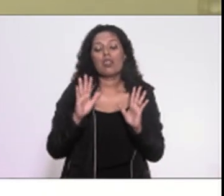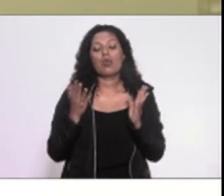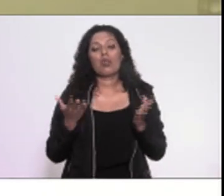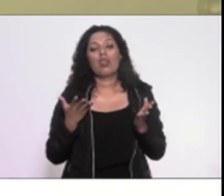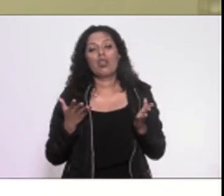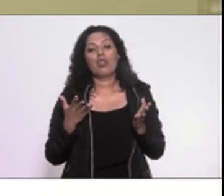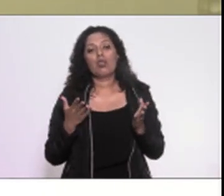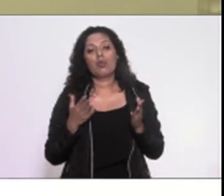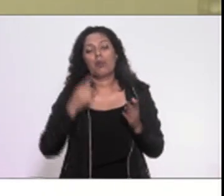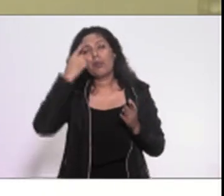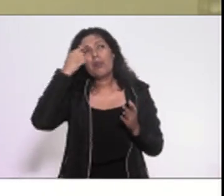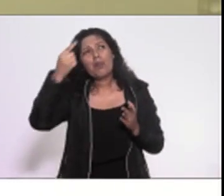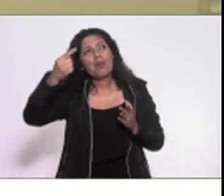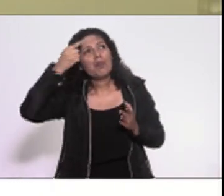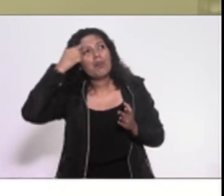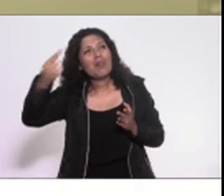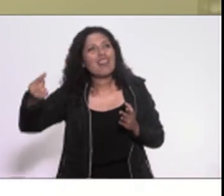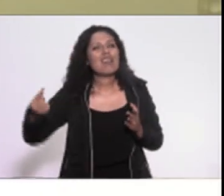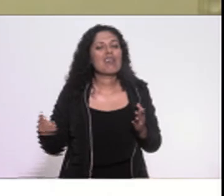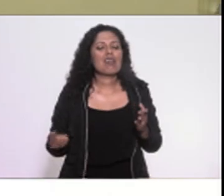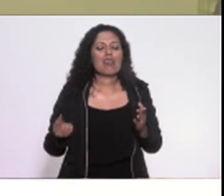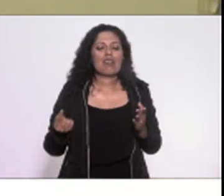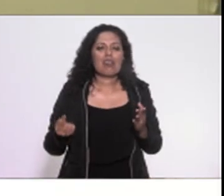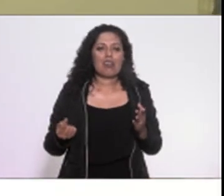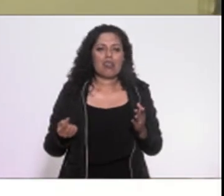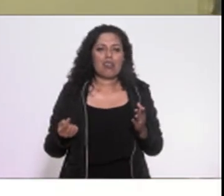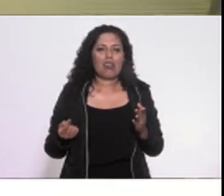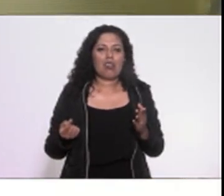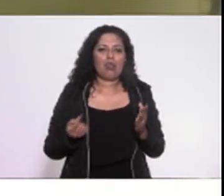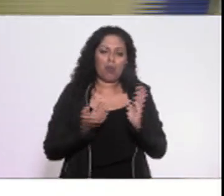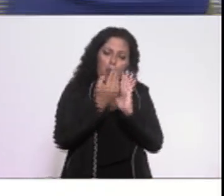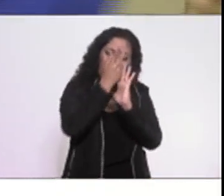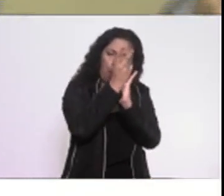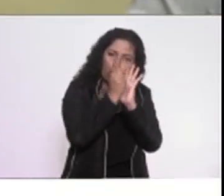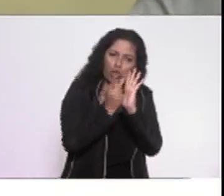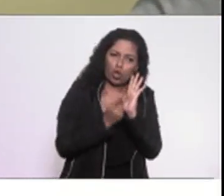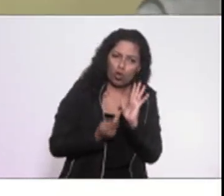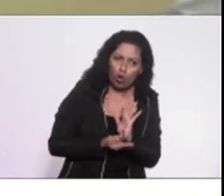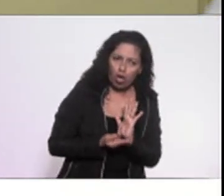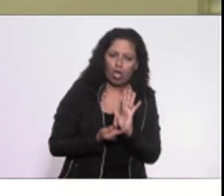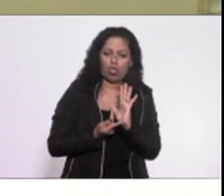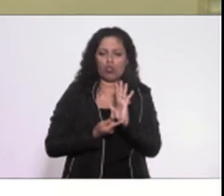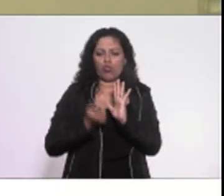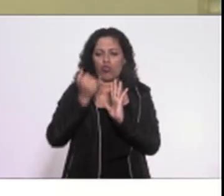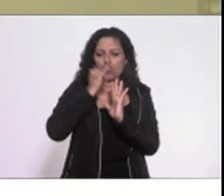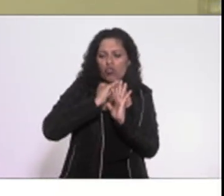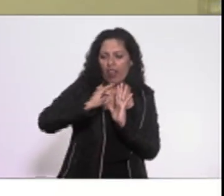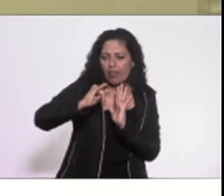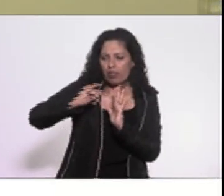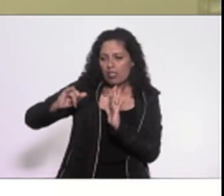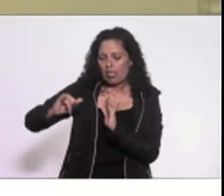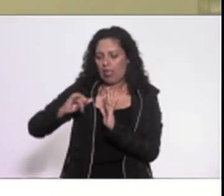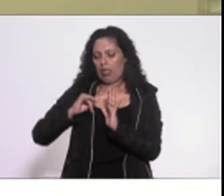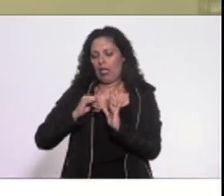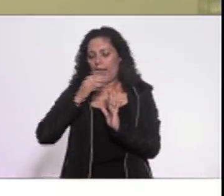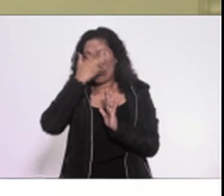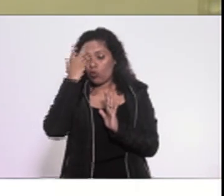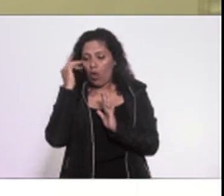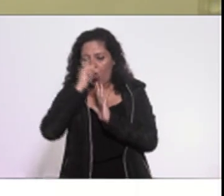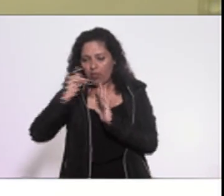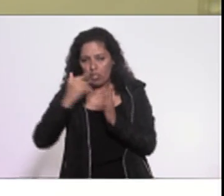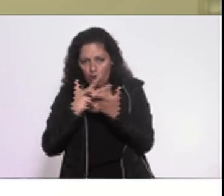houver, que a gente pensasse mecanismos, inclusive protocolos de denúncia, onde nesse período de